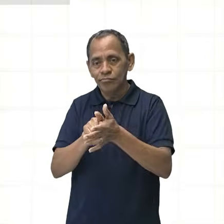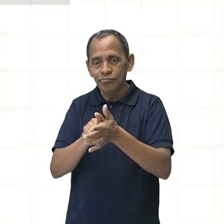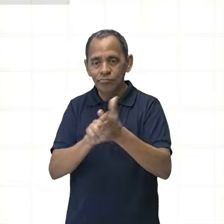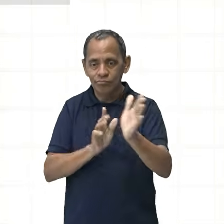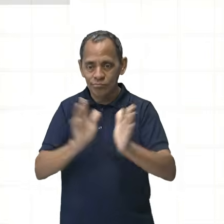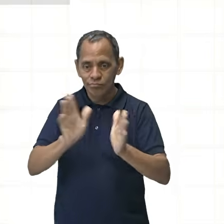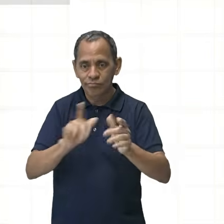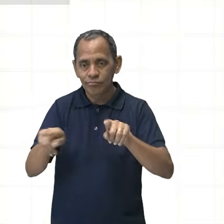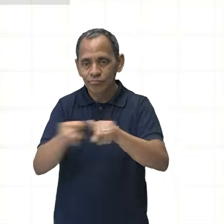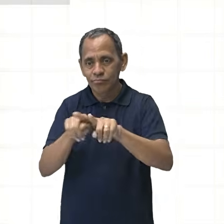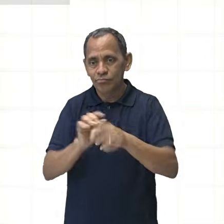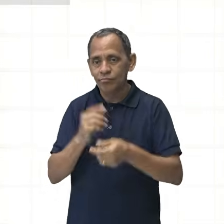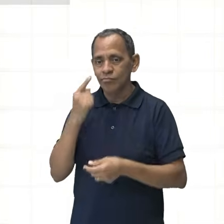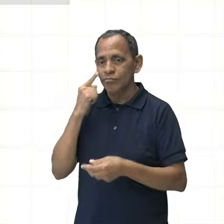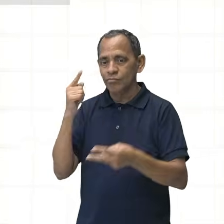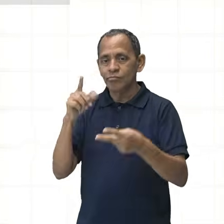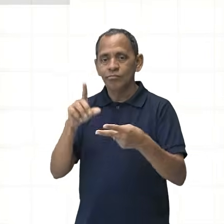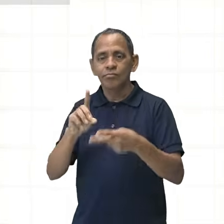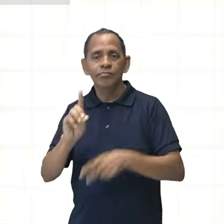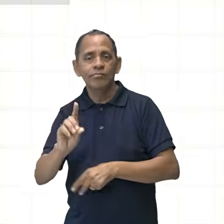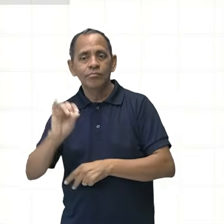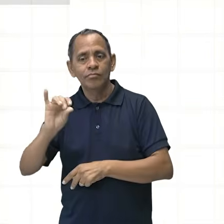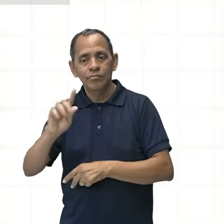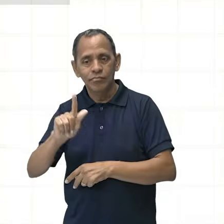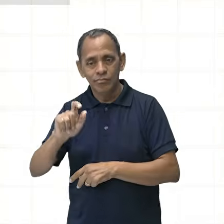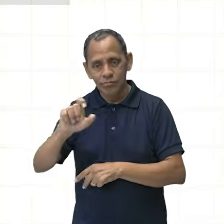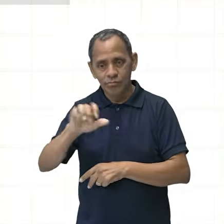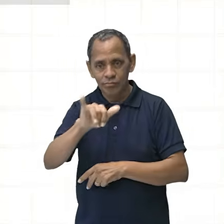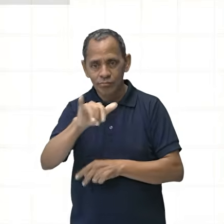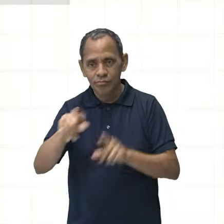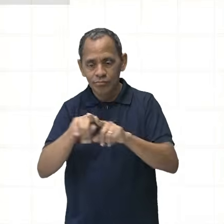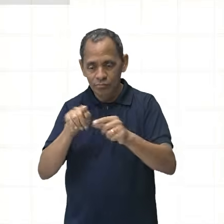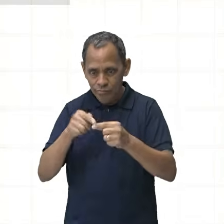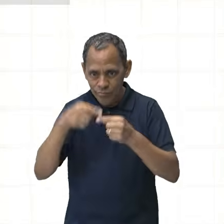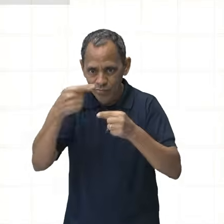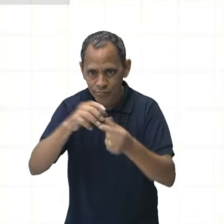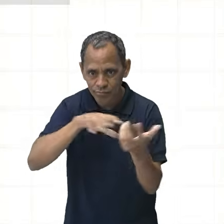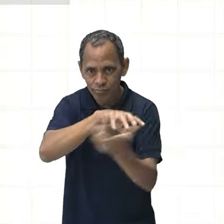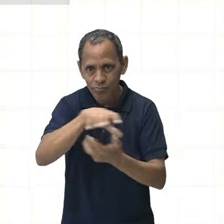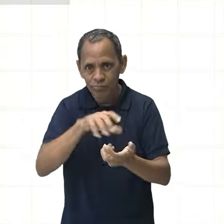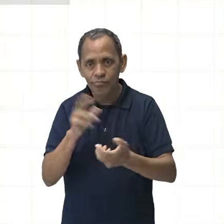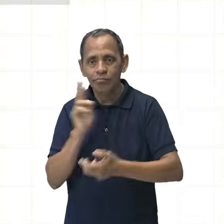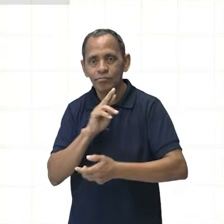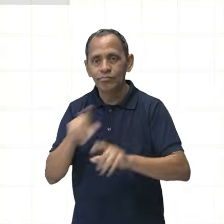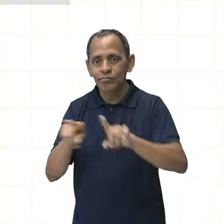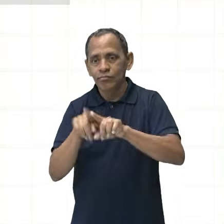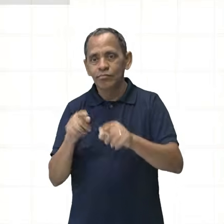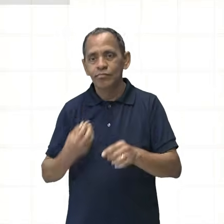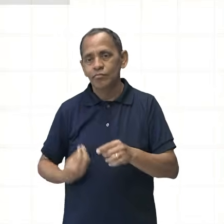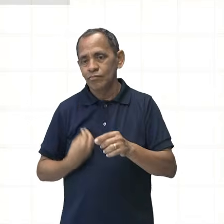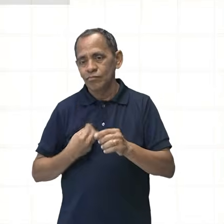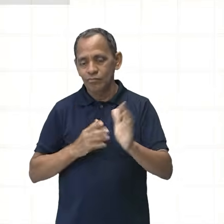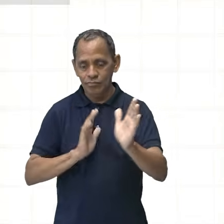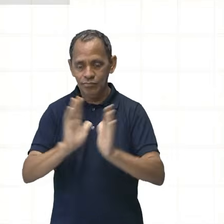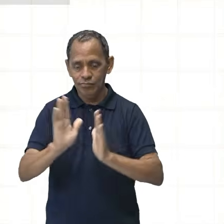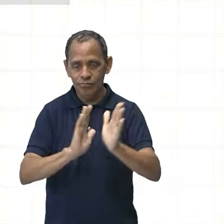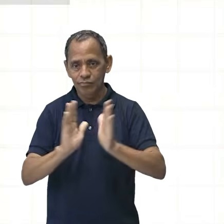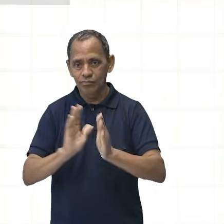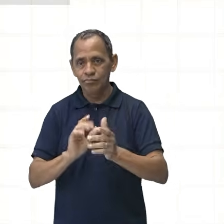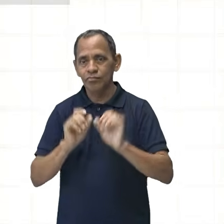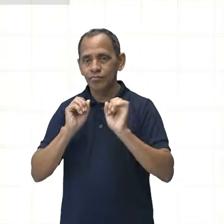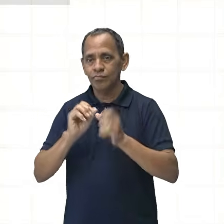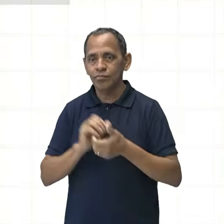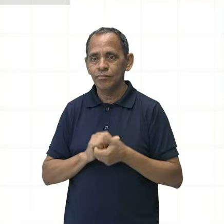Bely, certo? Ele representa a pós-revolução. Então, ele vai viver num período de